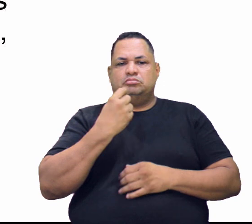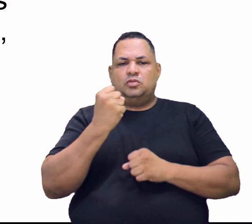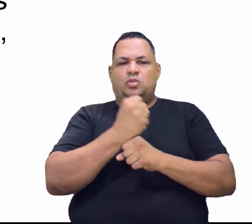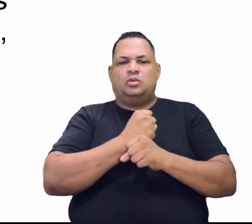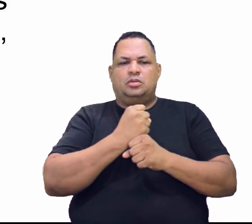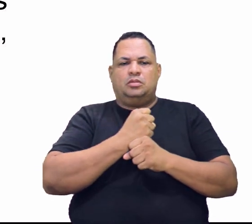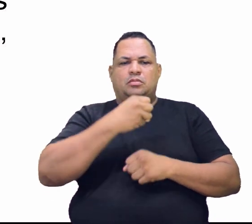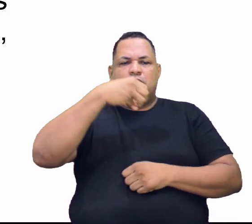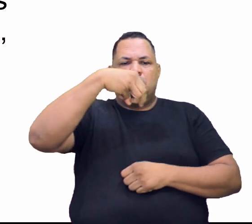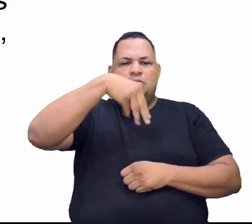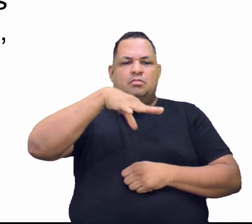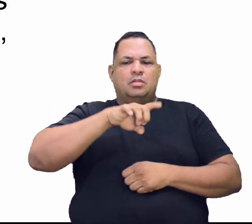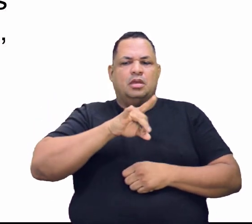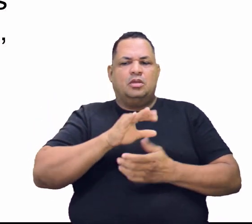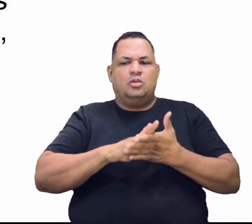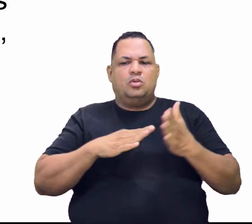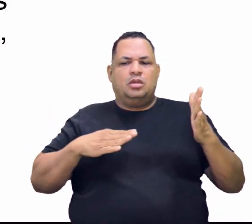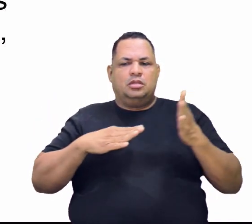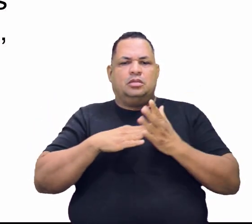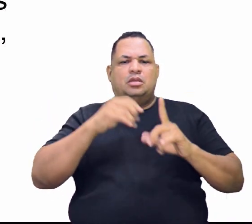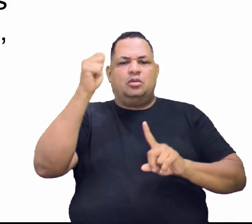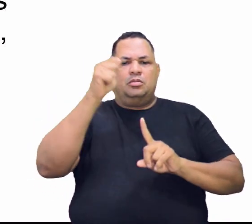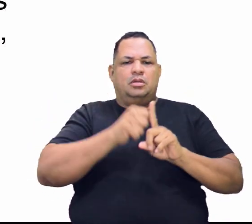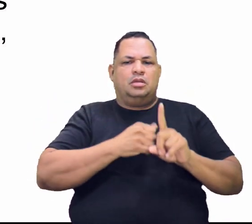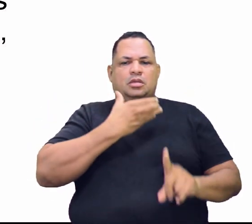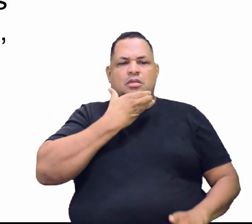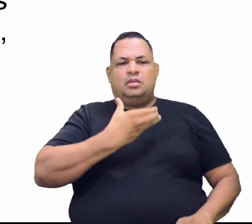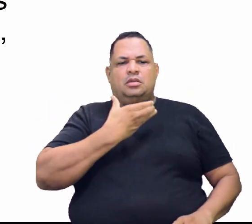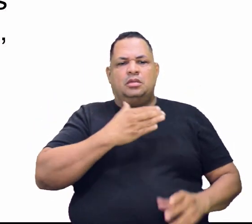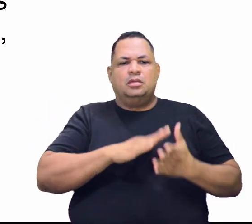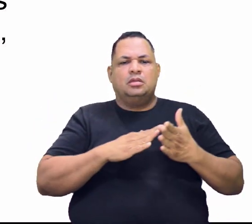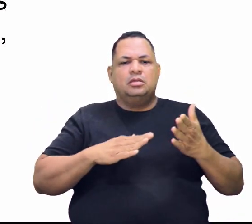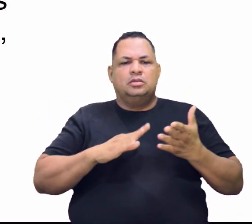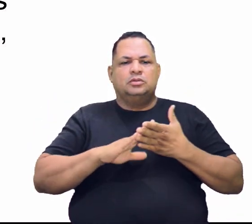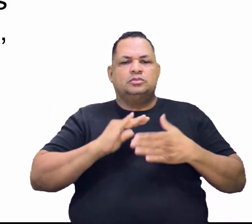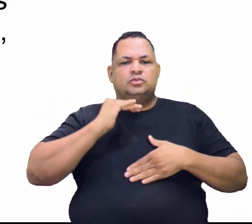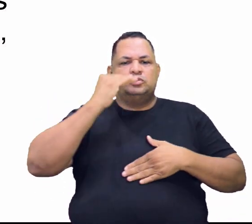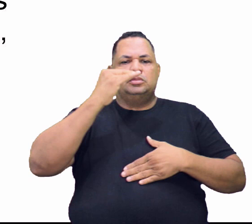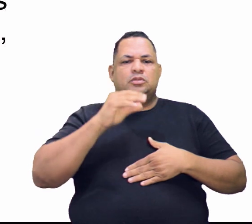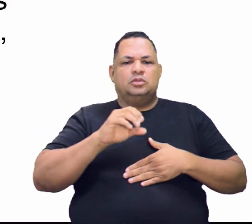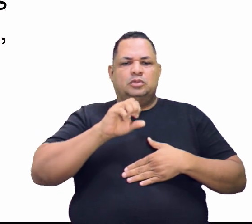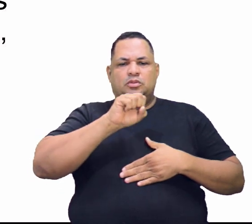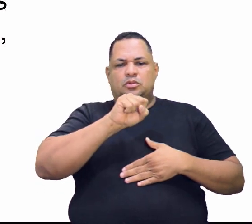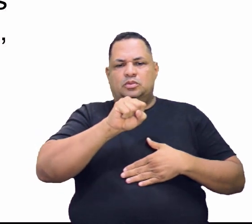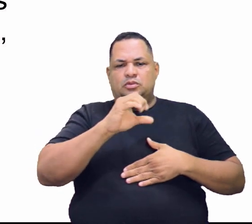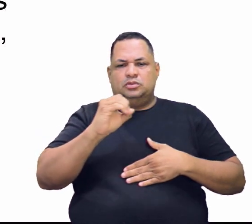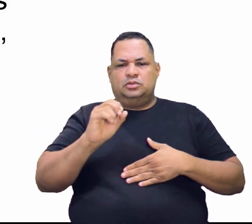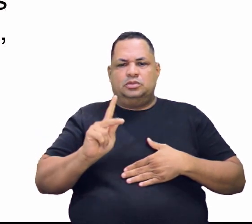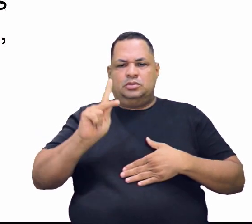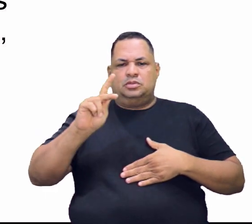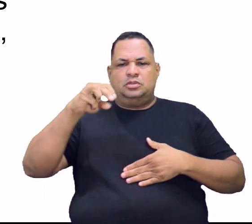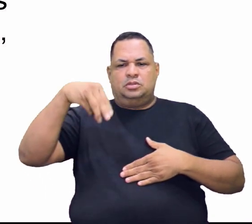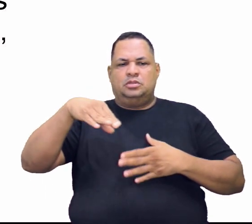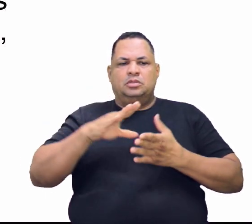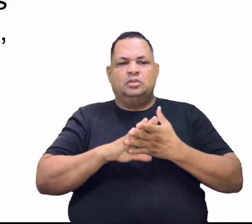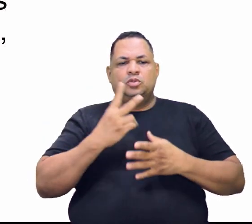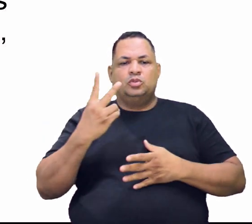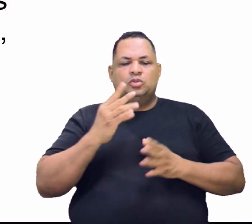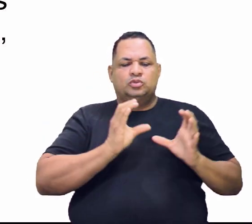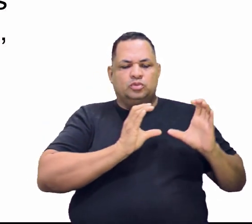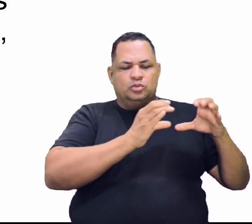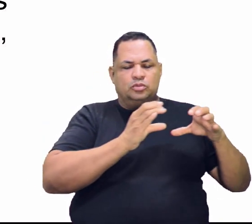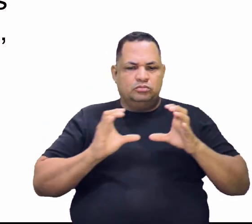o Temístocles Paz de Souza Brasil. Além do etnógrafo e geólogo, o doutor Carl